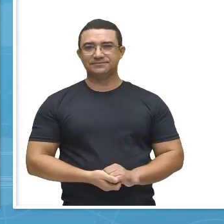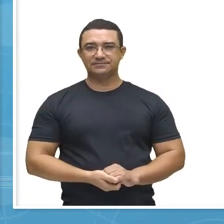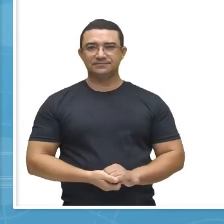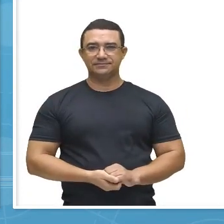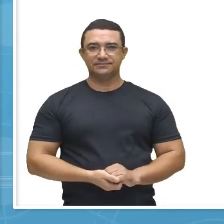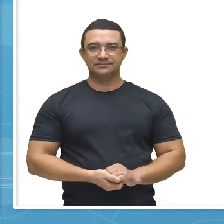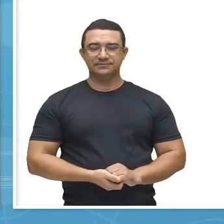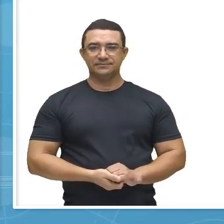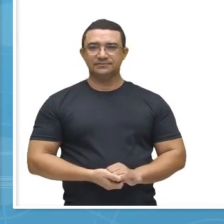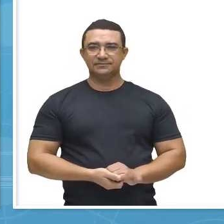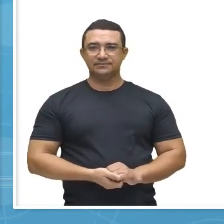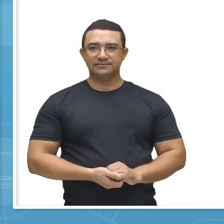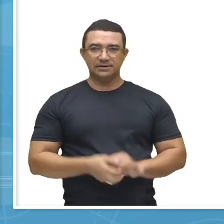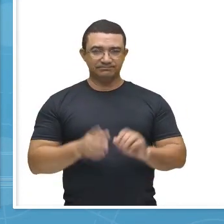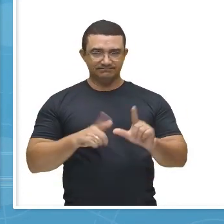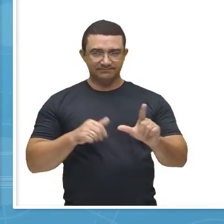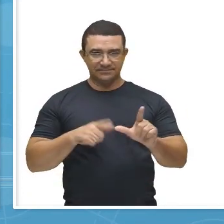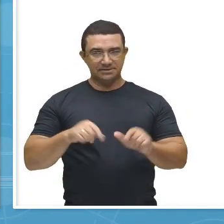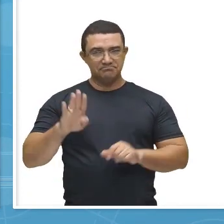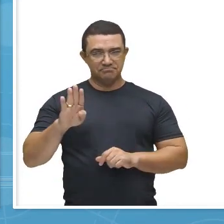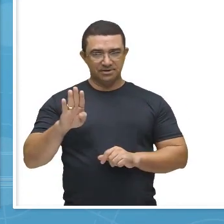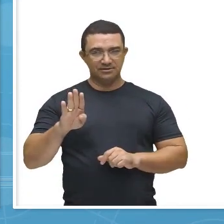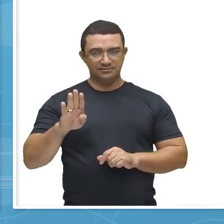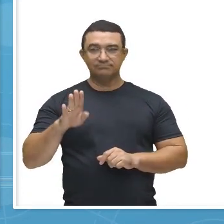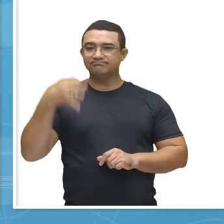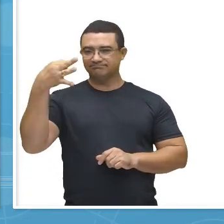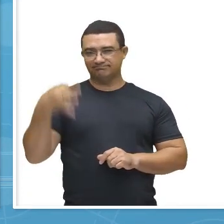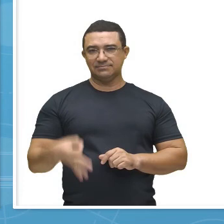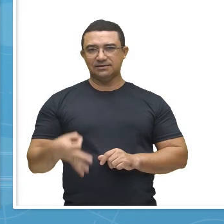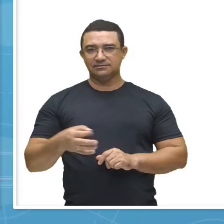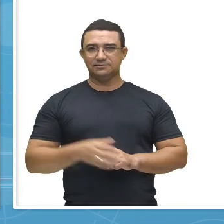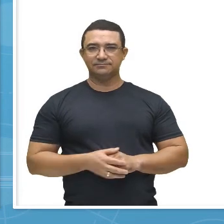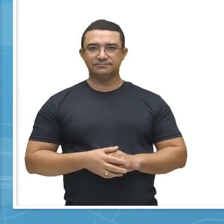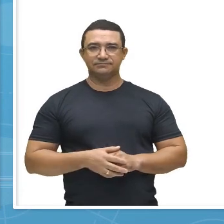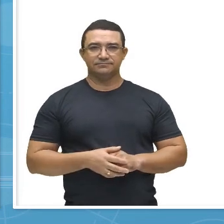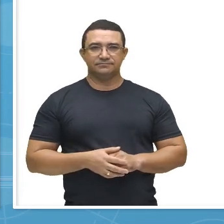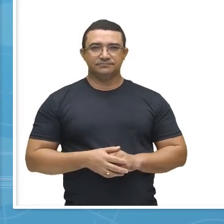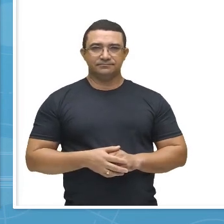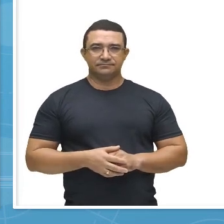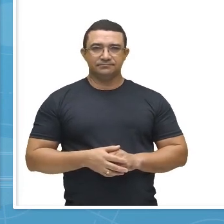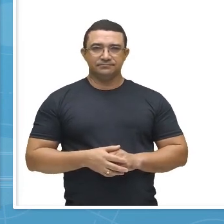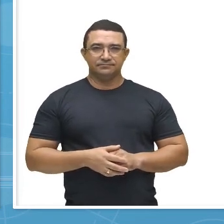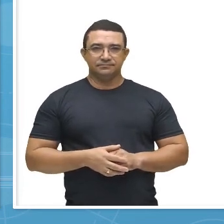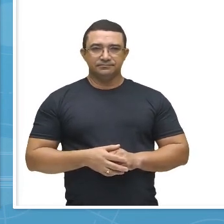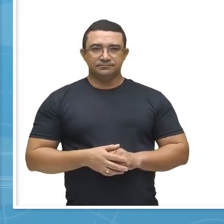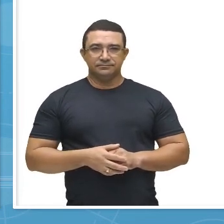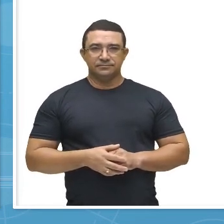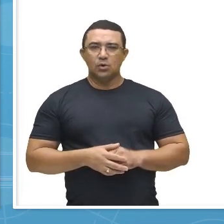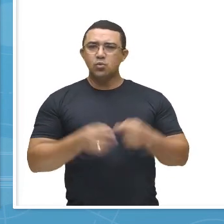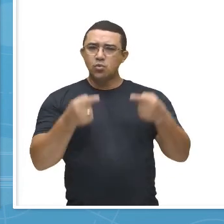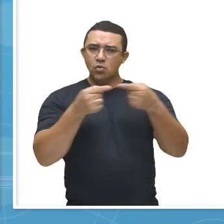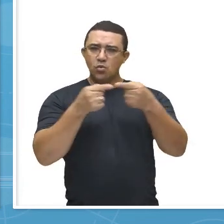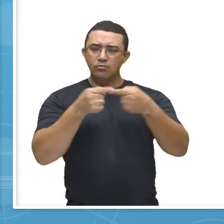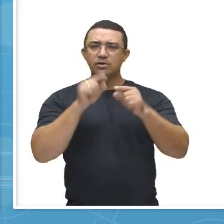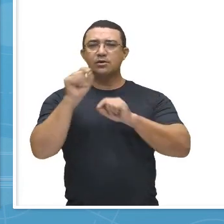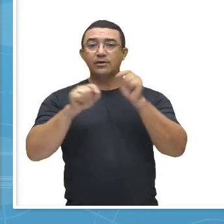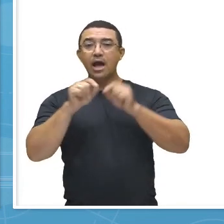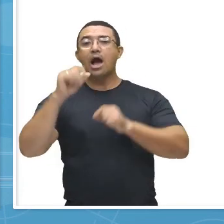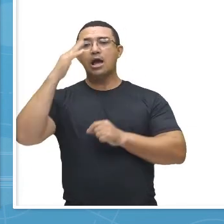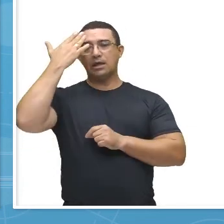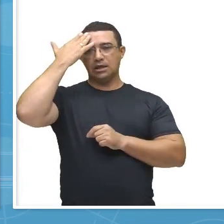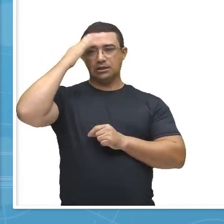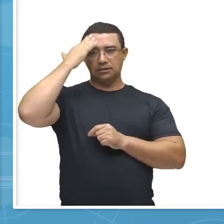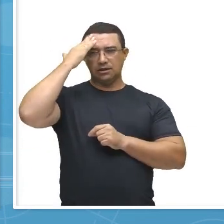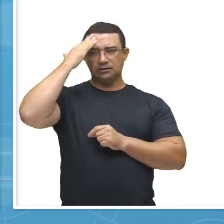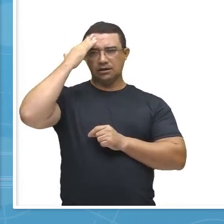Letra B. A dimensão religiosa da busca do sentido da vida está ligada diretamente a entender o